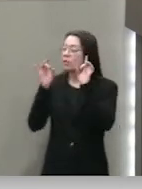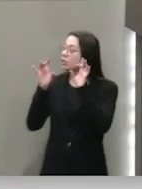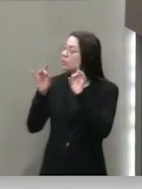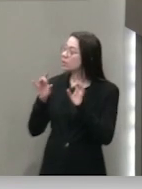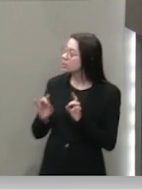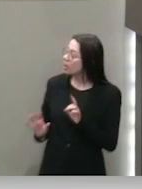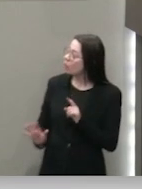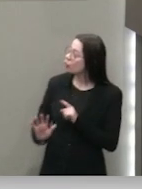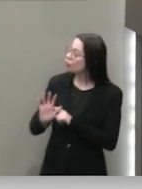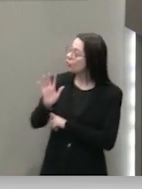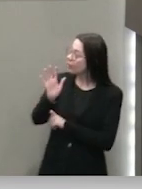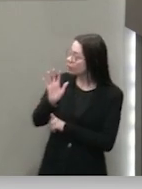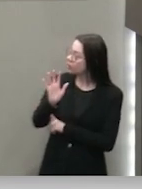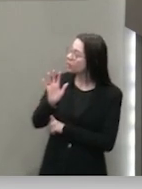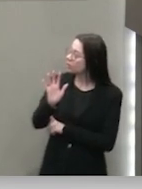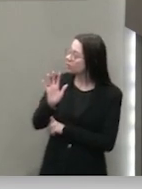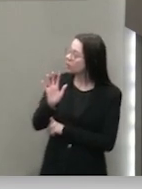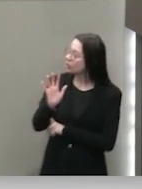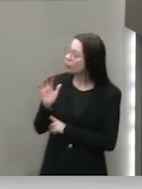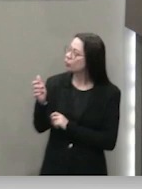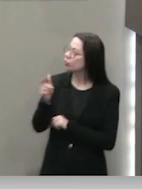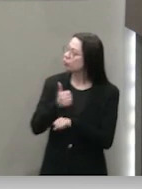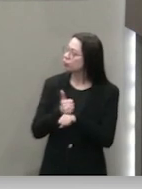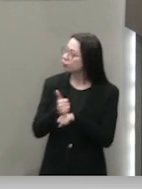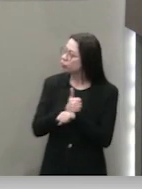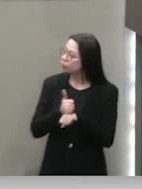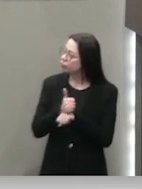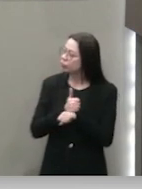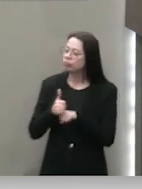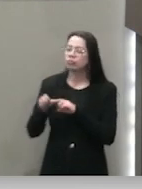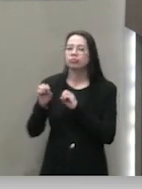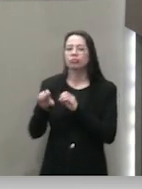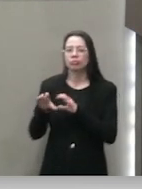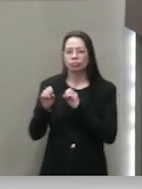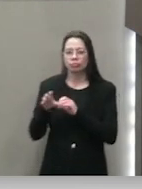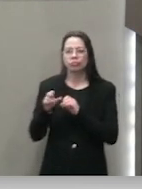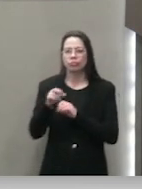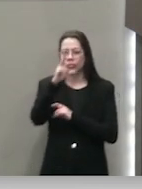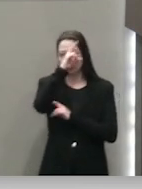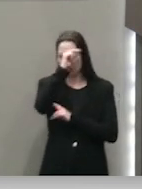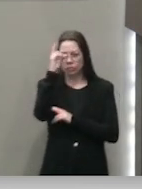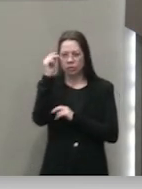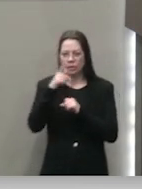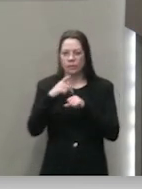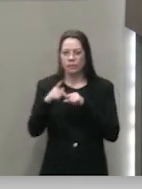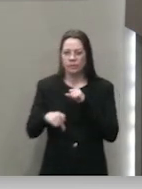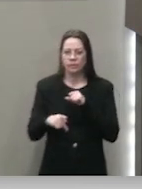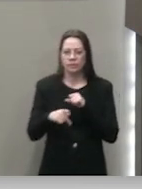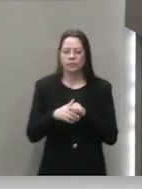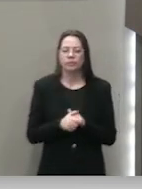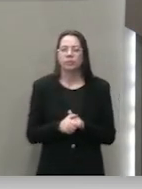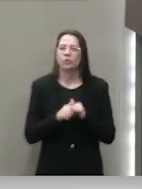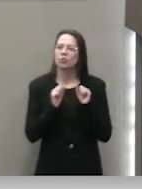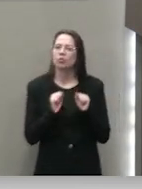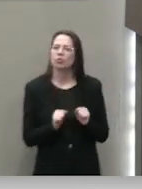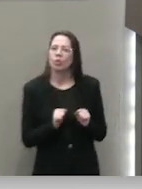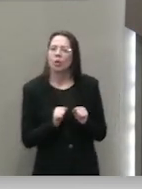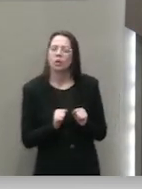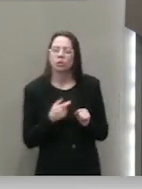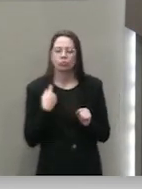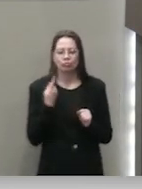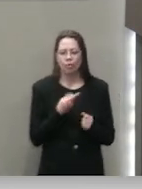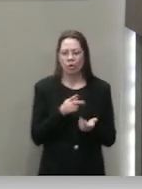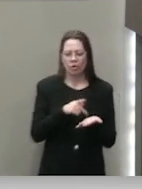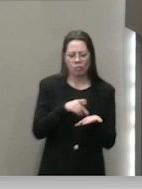de Valorização dos Profissionais da Educação no município de Passo Fundo. Pode ser que a gente não mude